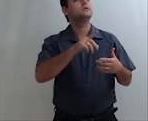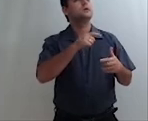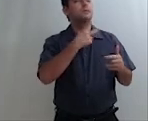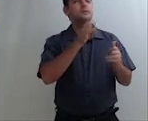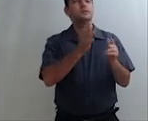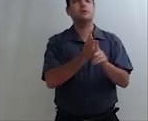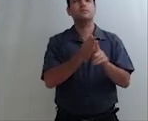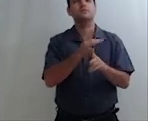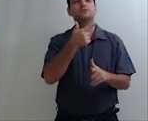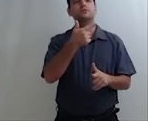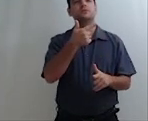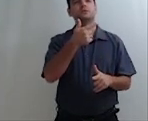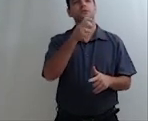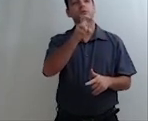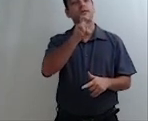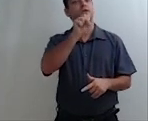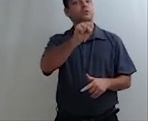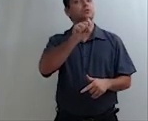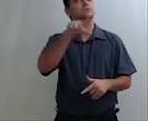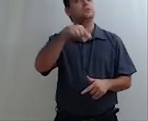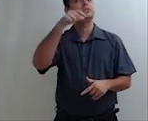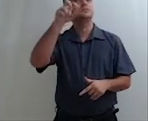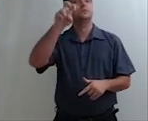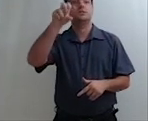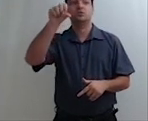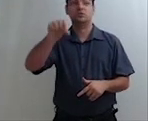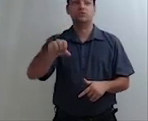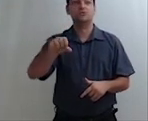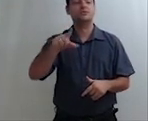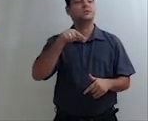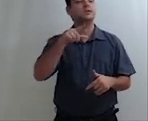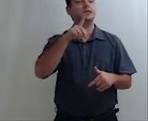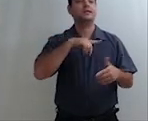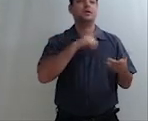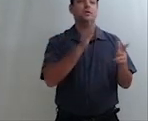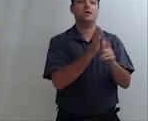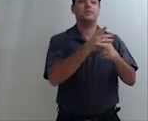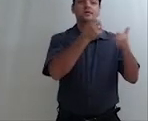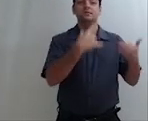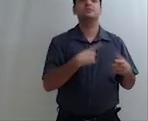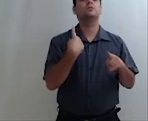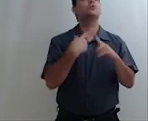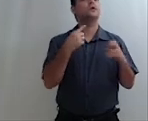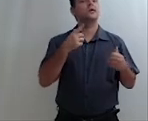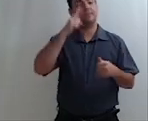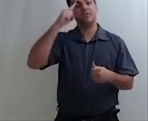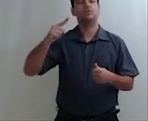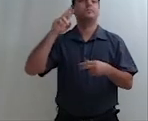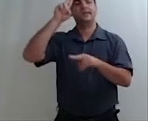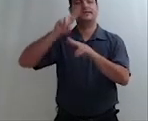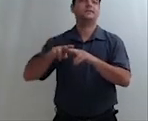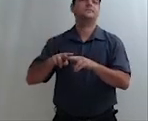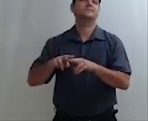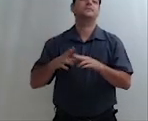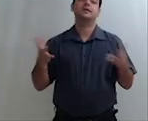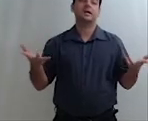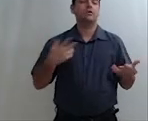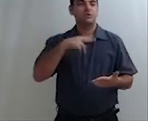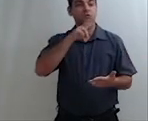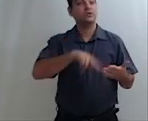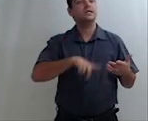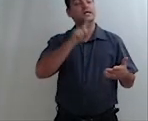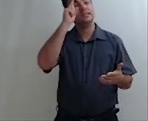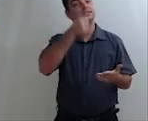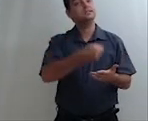59 por ocasião da audiência de Custódia do denunciado agora eu leio para vossas excelências a decisão proferida em